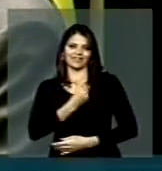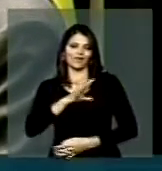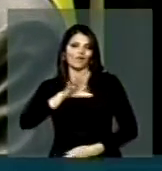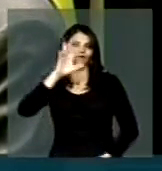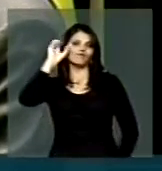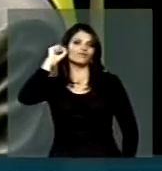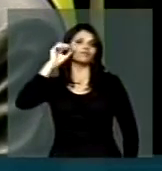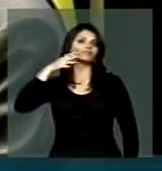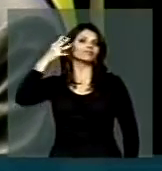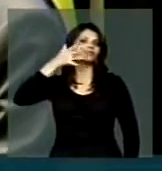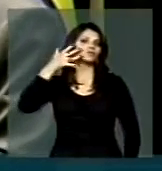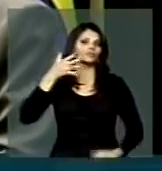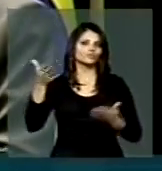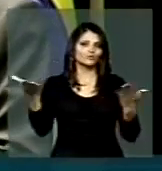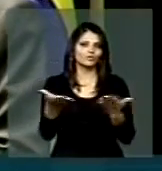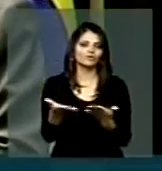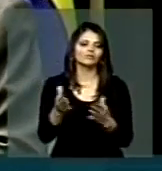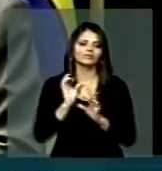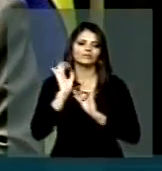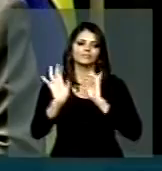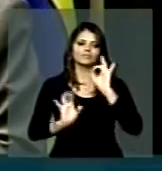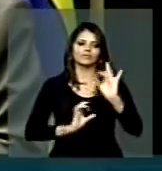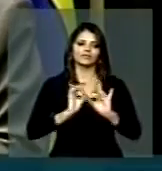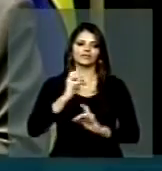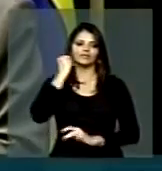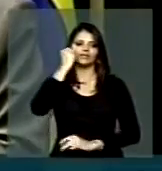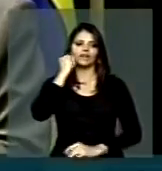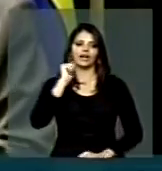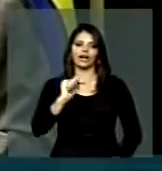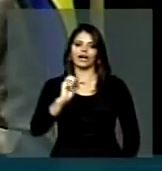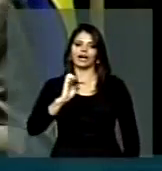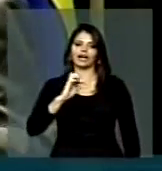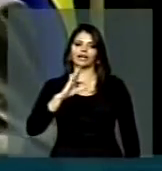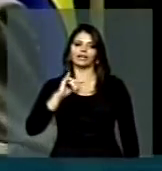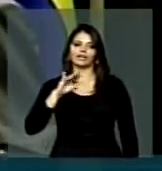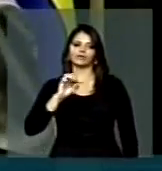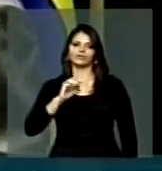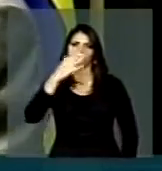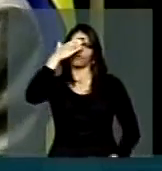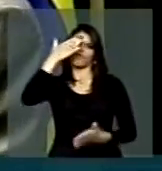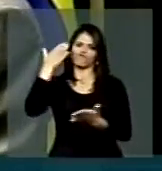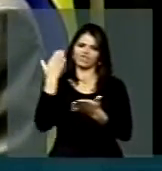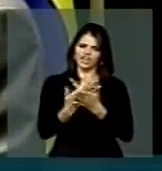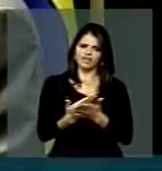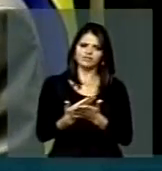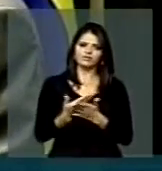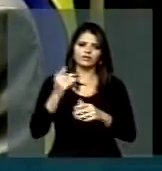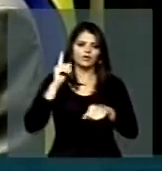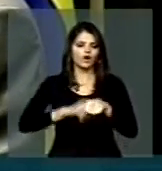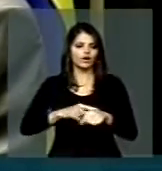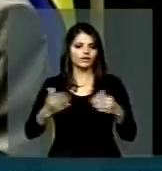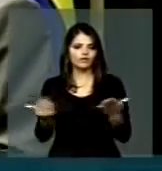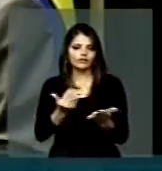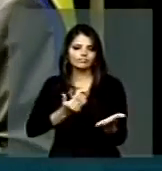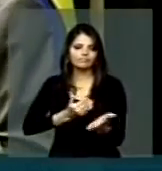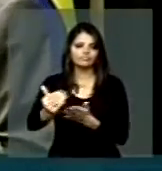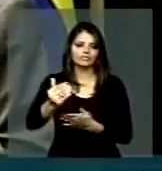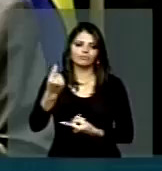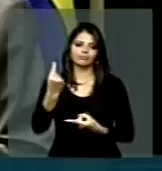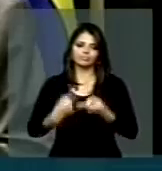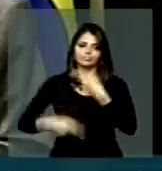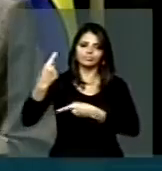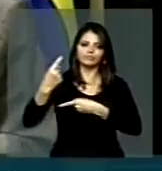ouvi os discursos aqui feitos, e muito especialmente o que disse o senador Aécio Neves, com confiança que chegou a hora de nós darmos